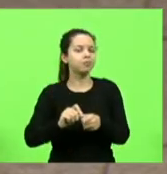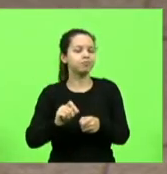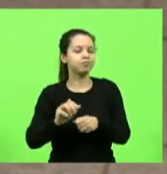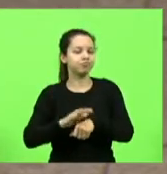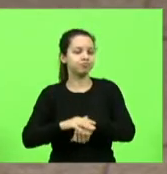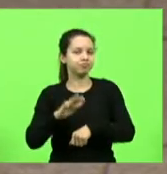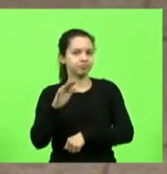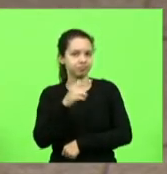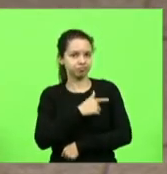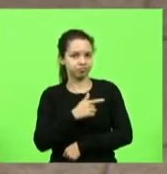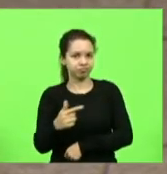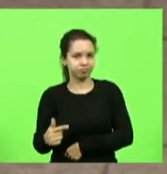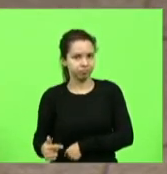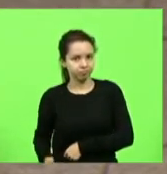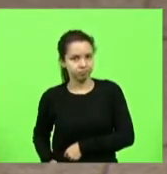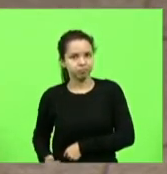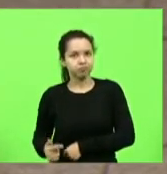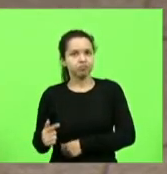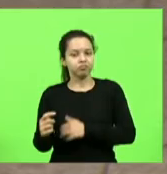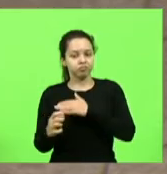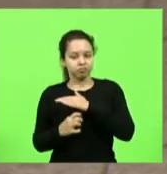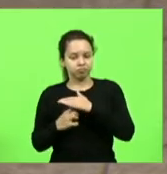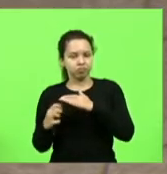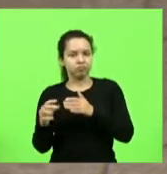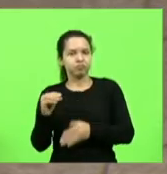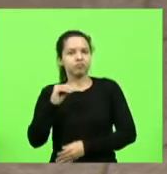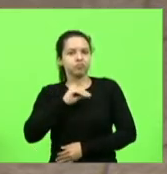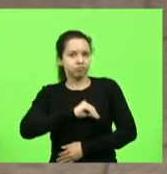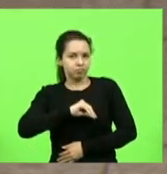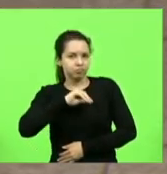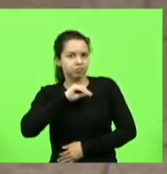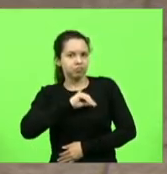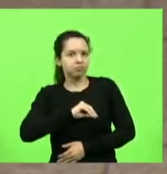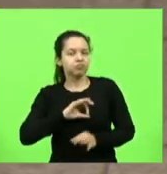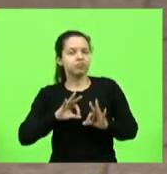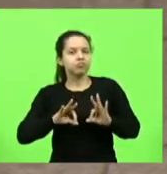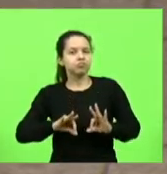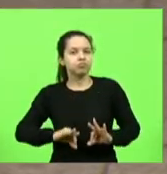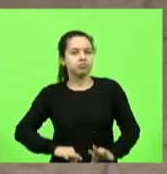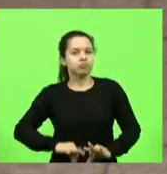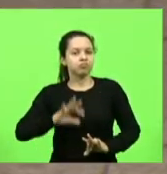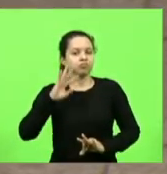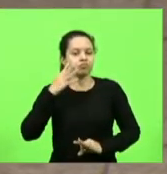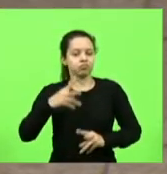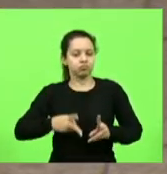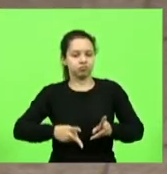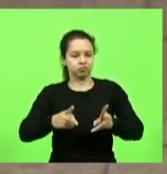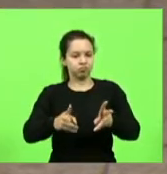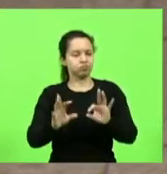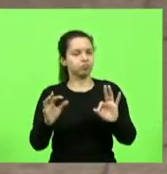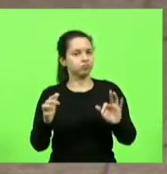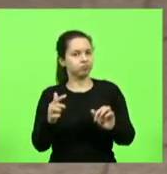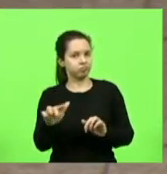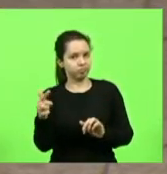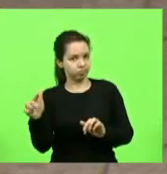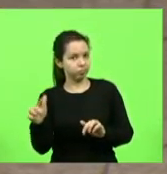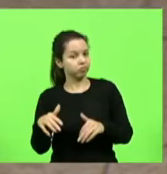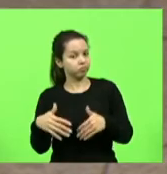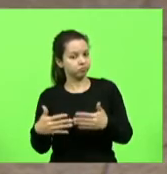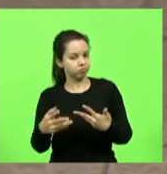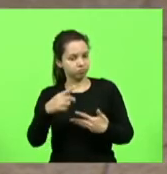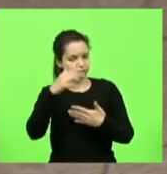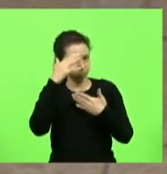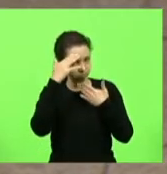as empresas estão ganhando em dia, estão recebendo em dia, sem solução de continuidade. Então, a gente agradece